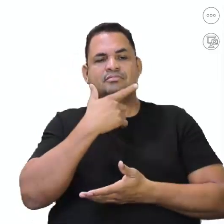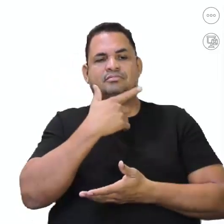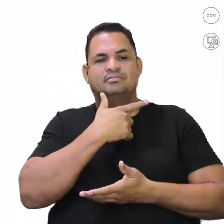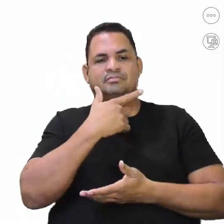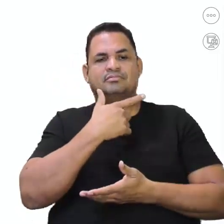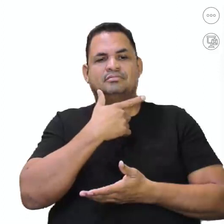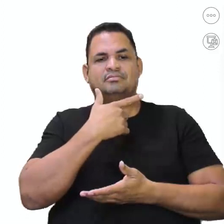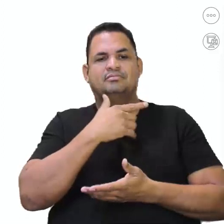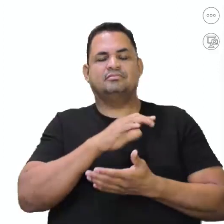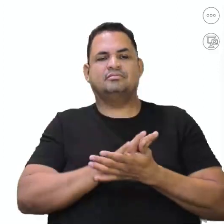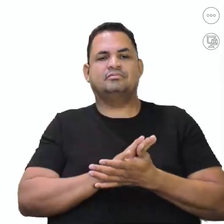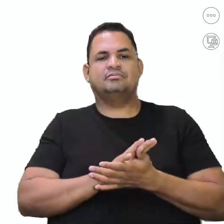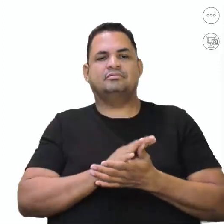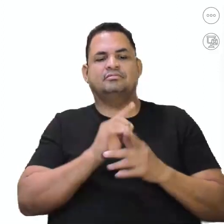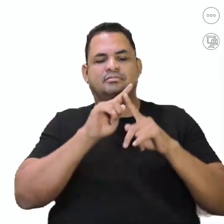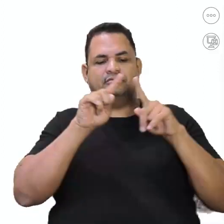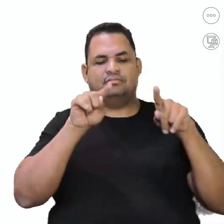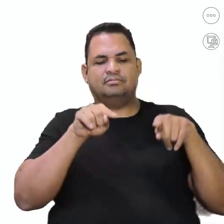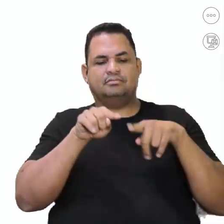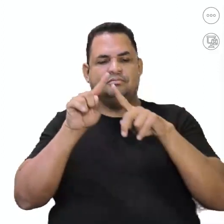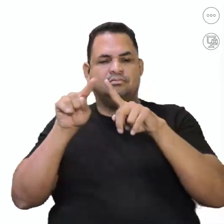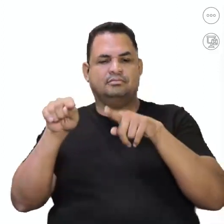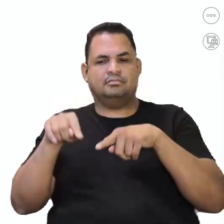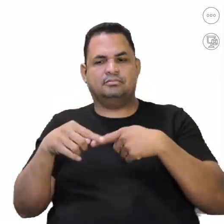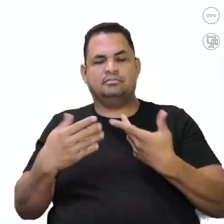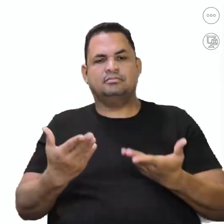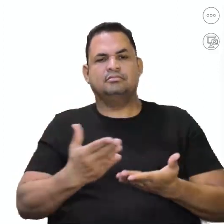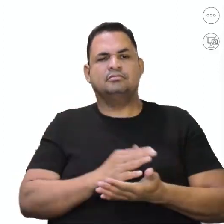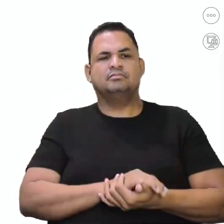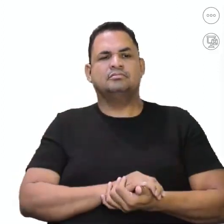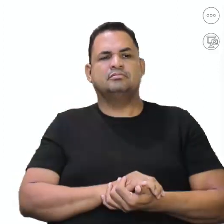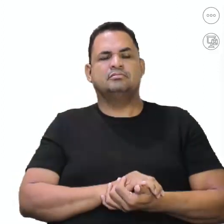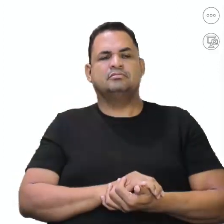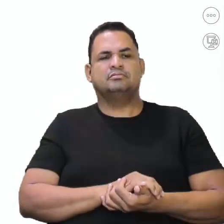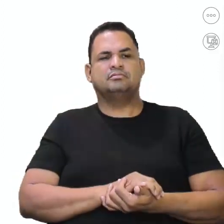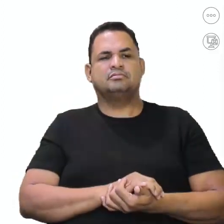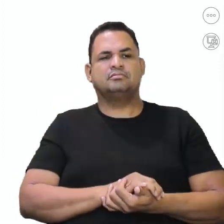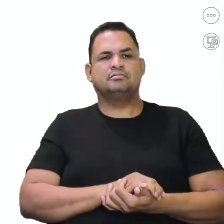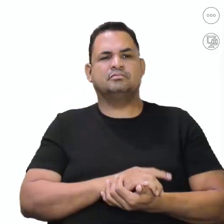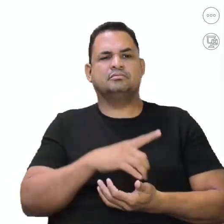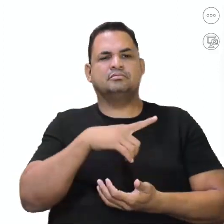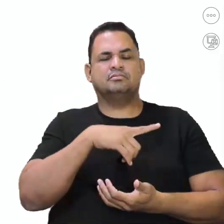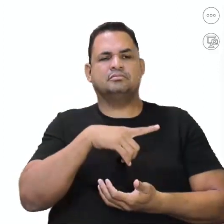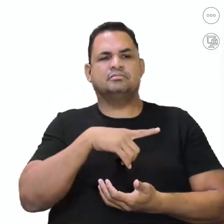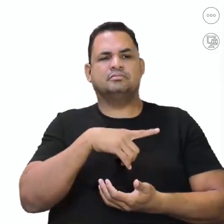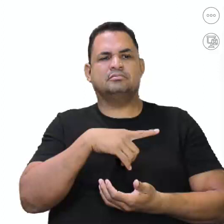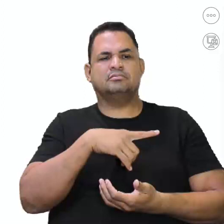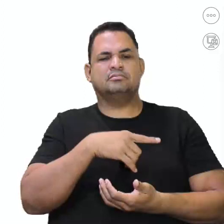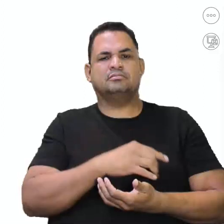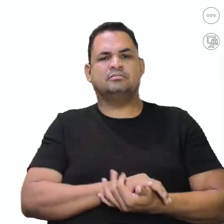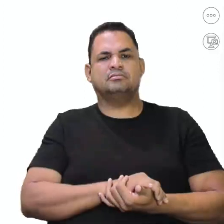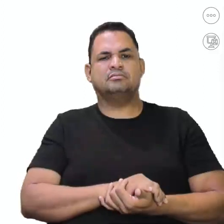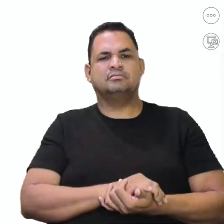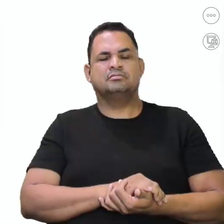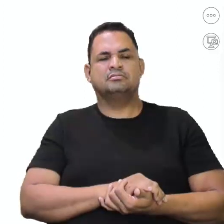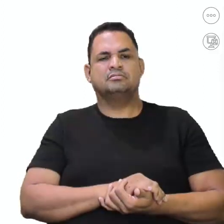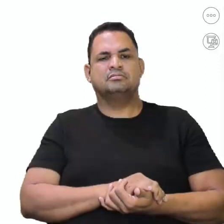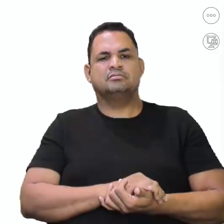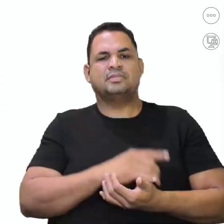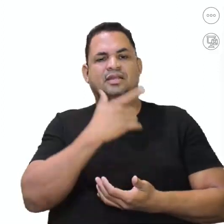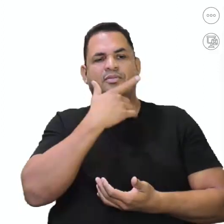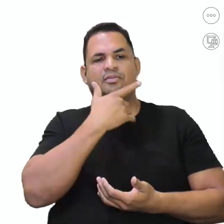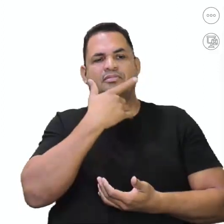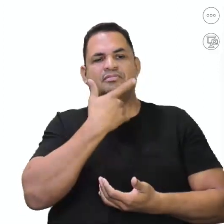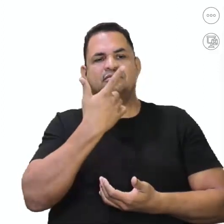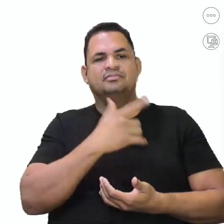expressa o efeito de humor contido na tirinha. Alright? Então nós temos aí um humor nessa tirinha, como eu comentei